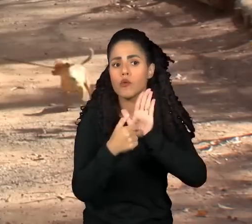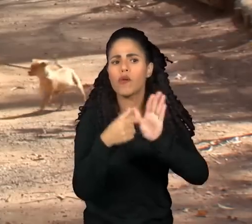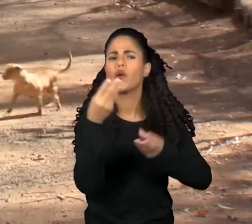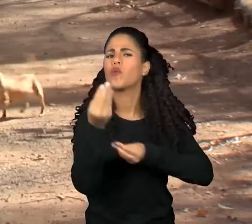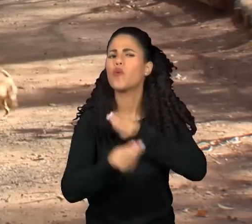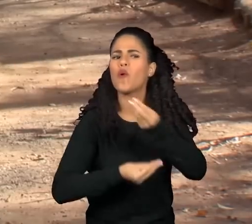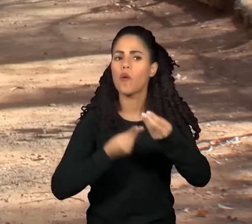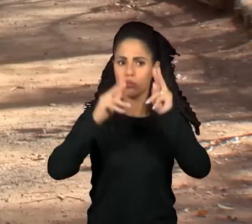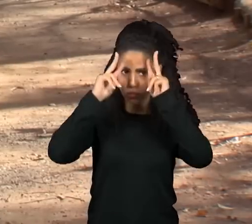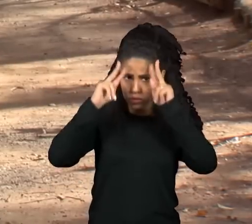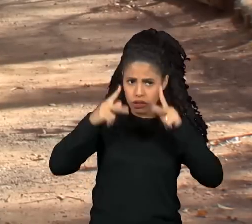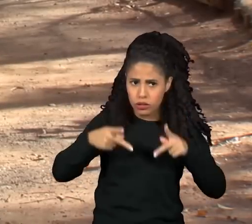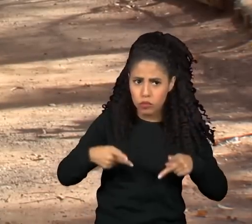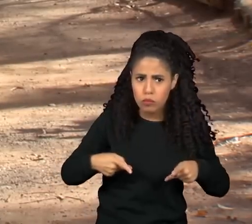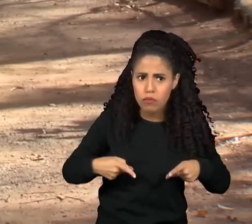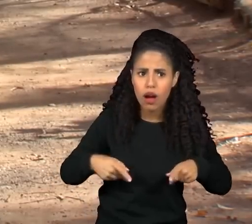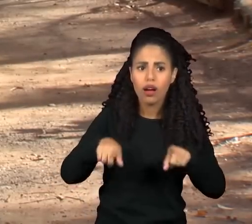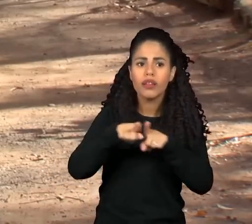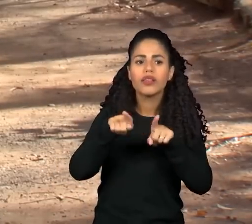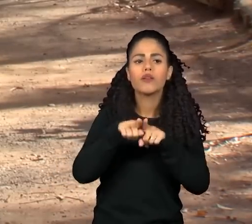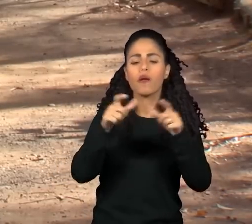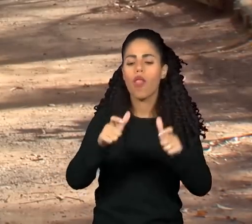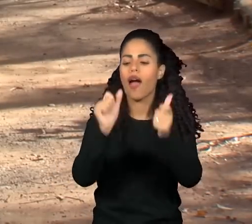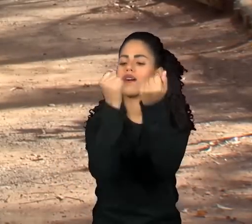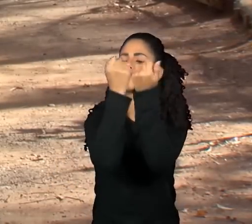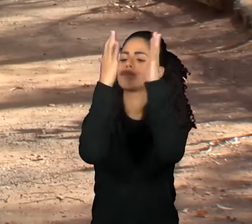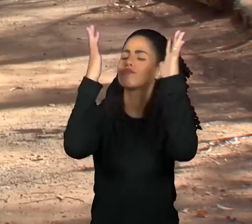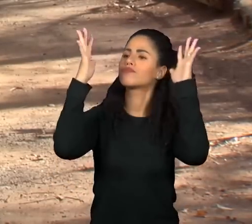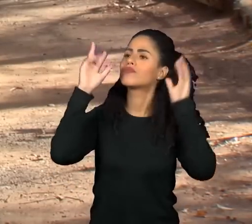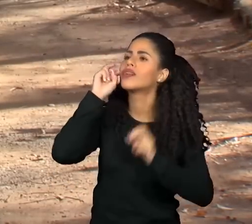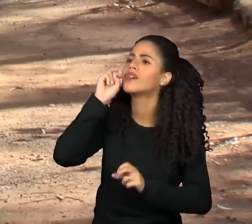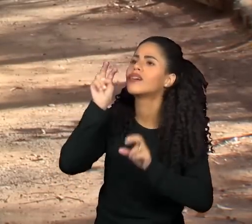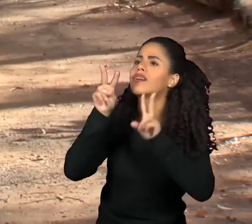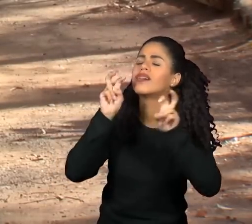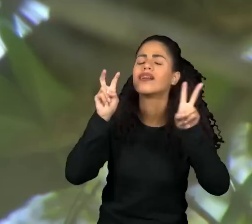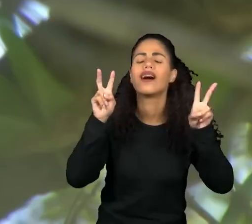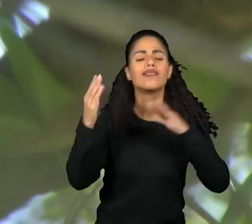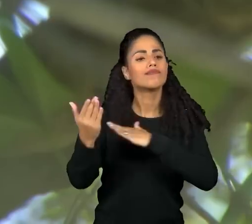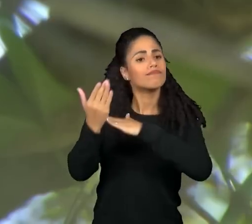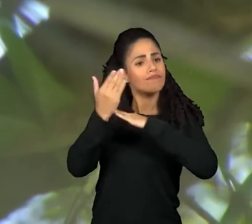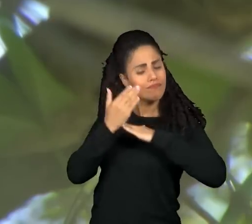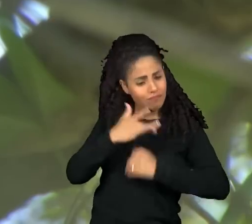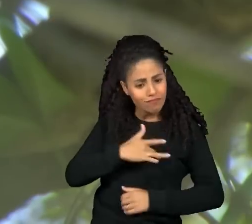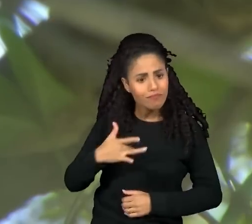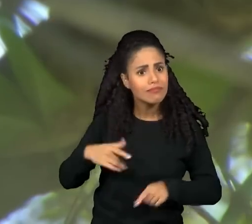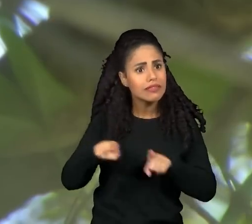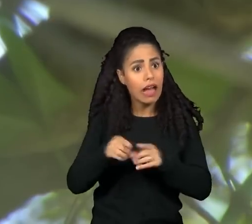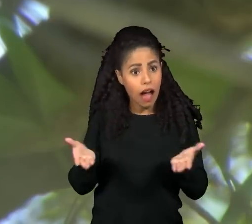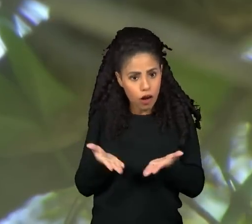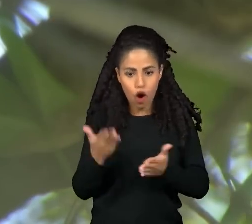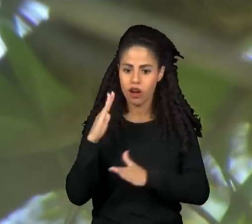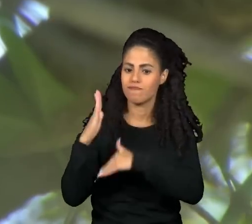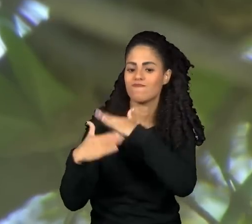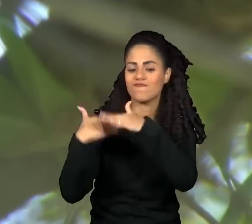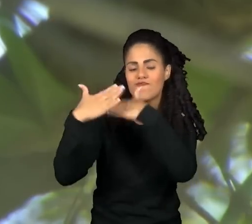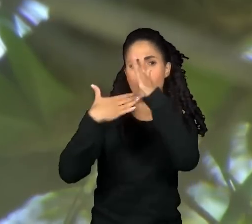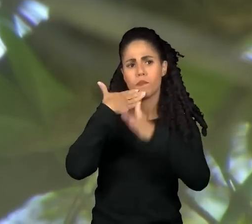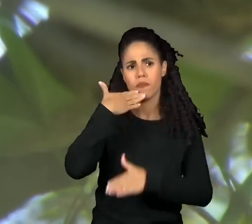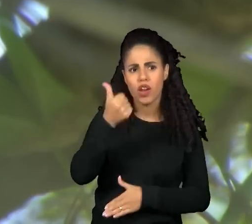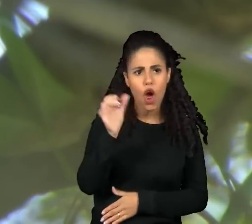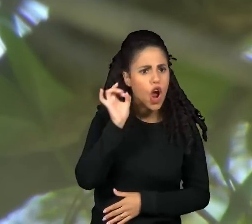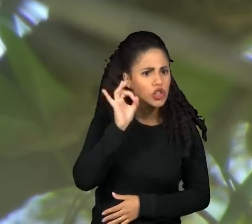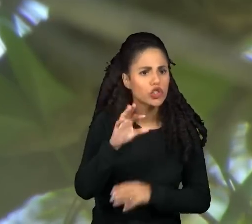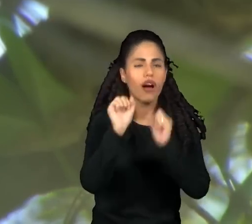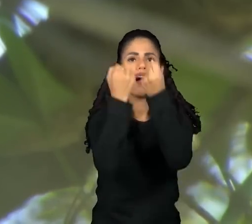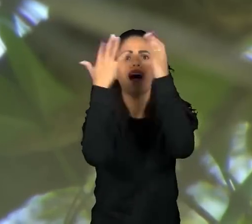do ser humano com áreas verdes faz bem para a saúde. Mas agora a gente está avançando, né? Não é só estar numa